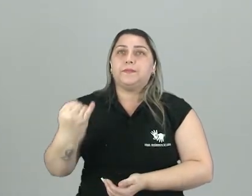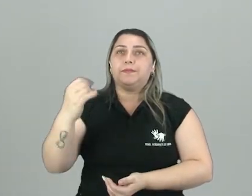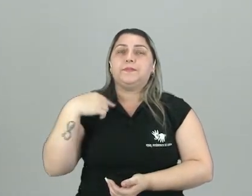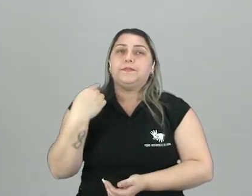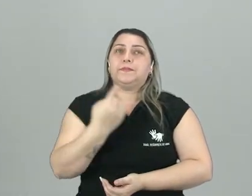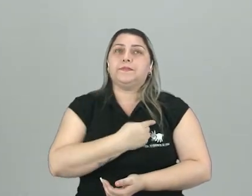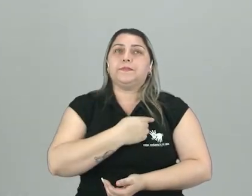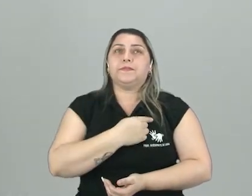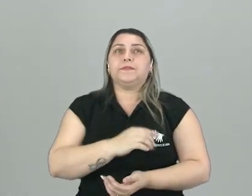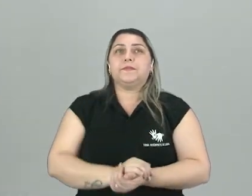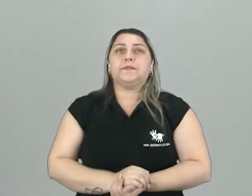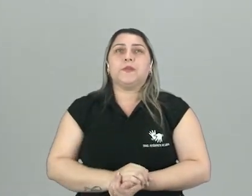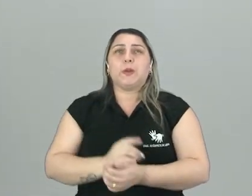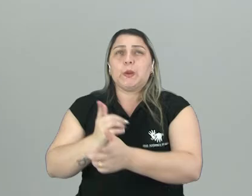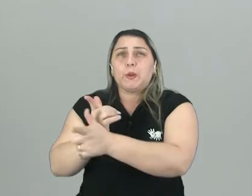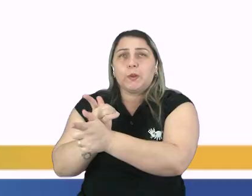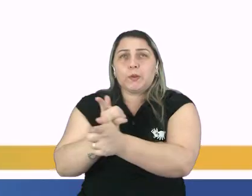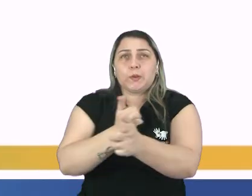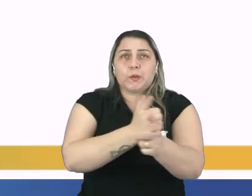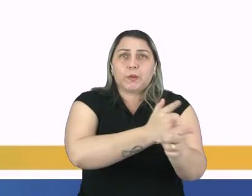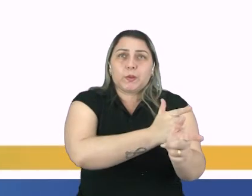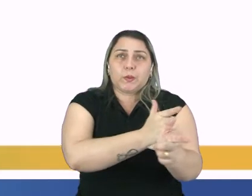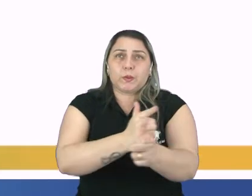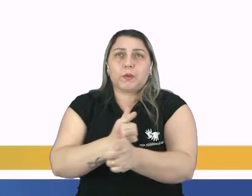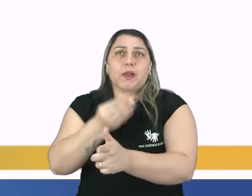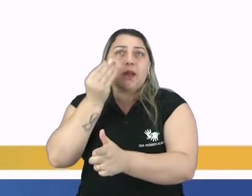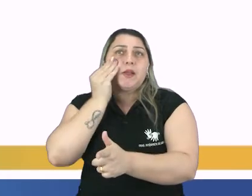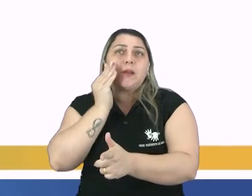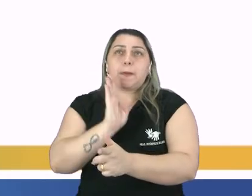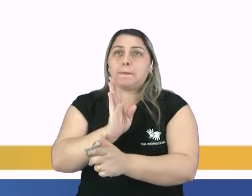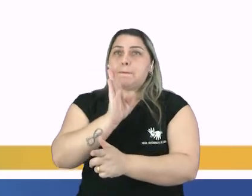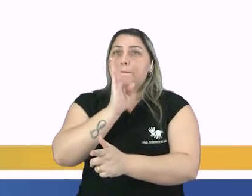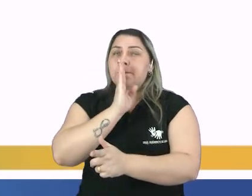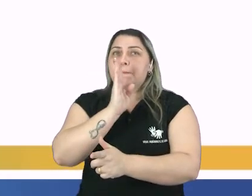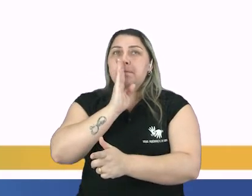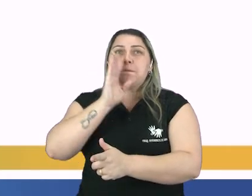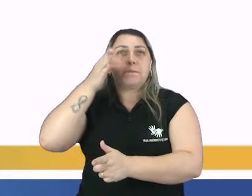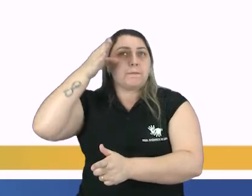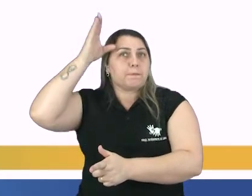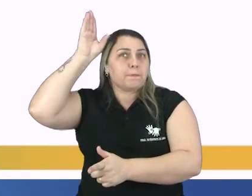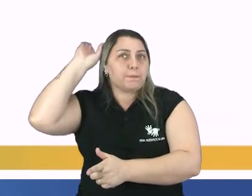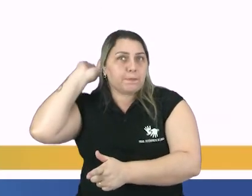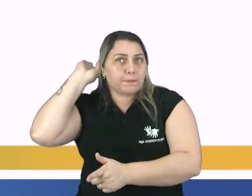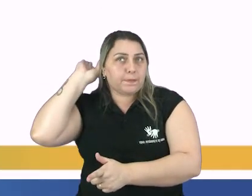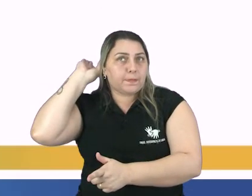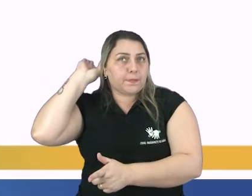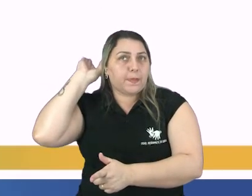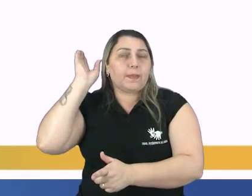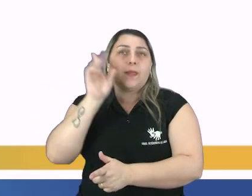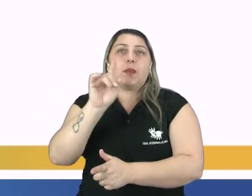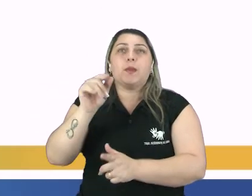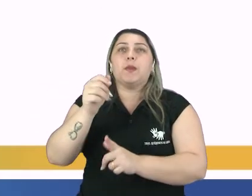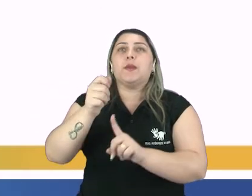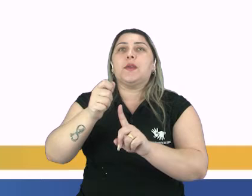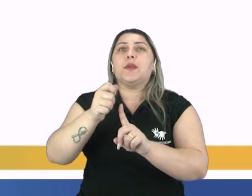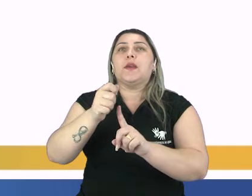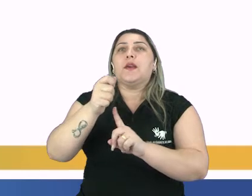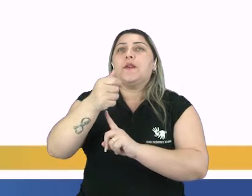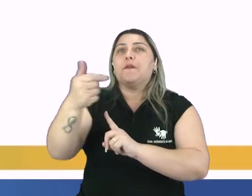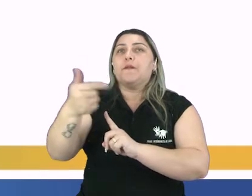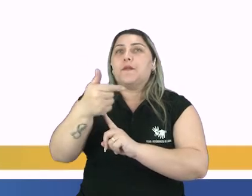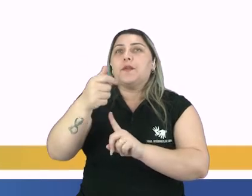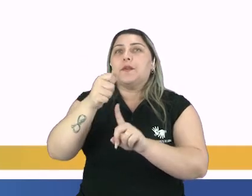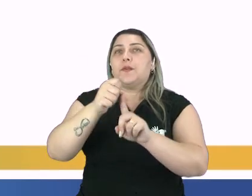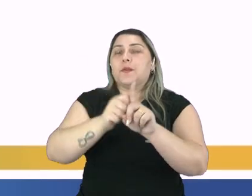história, que é a atuação de Chico Mendes. Os tiros de escopeta que tentaram silenciar Francisco Alves Mendes Filho em 22